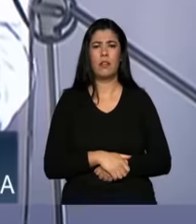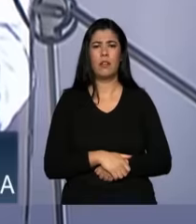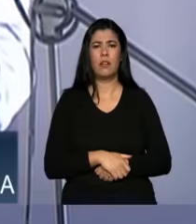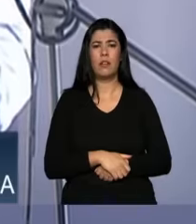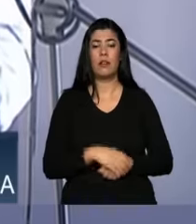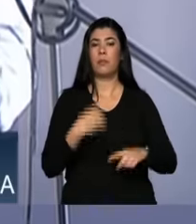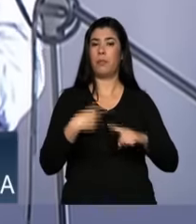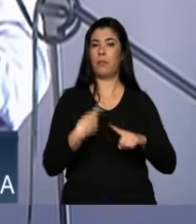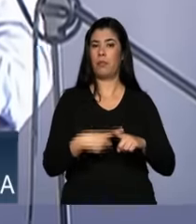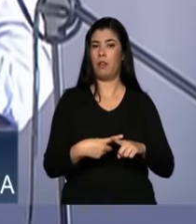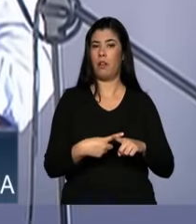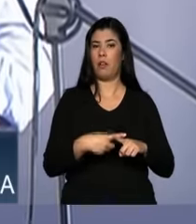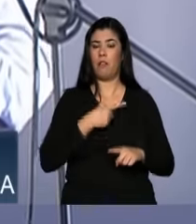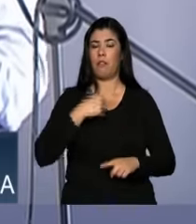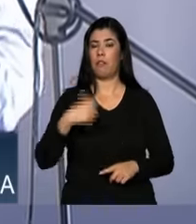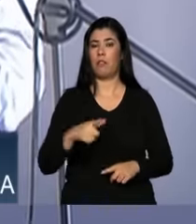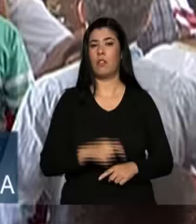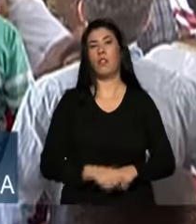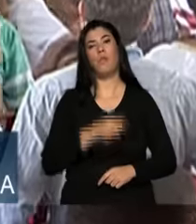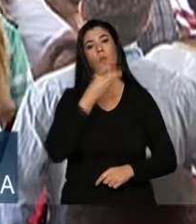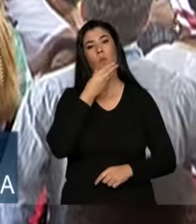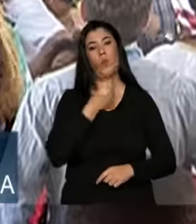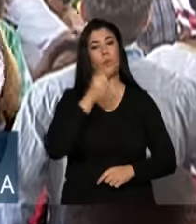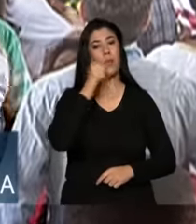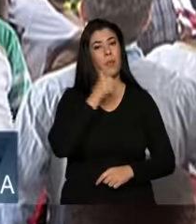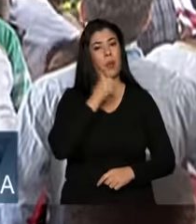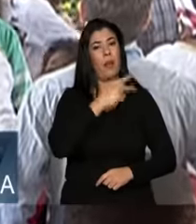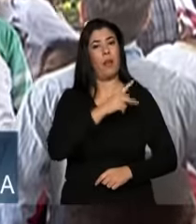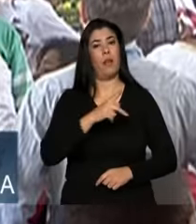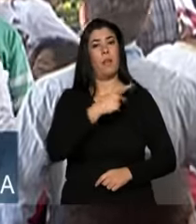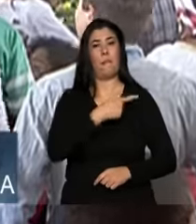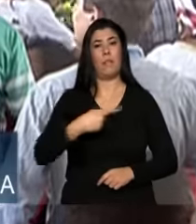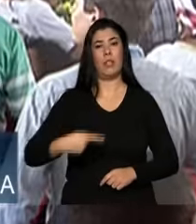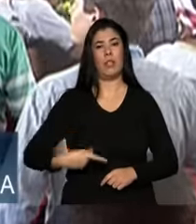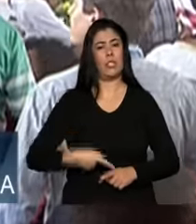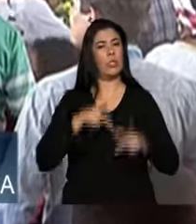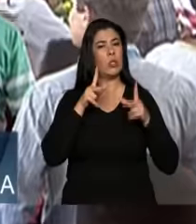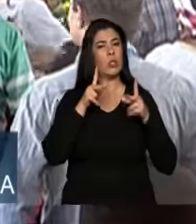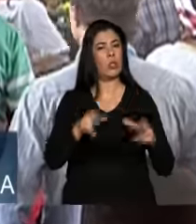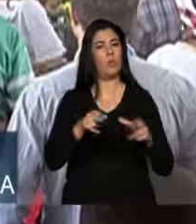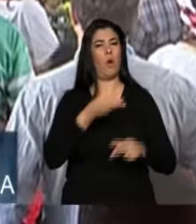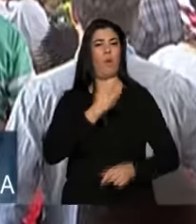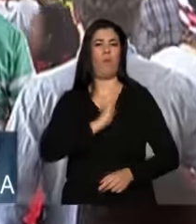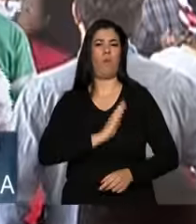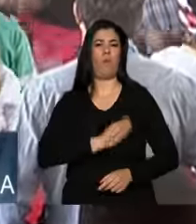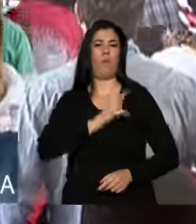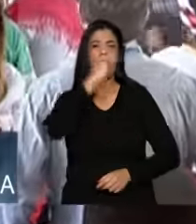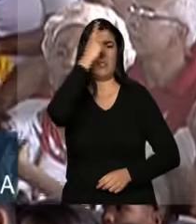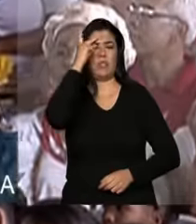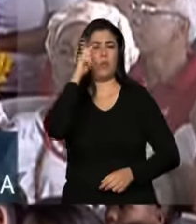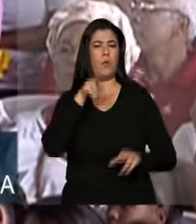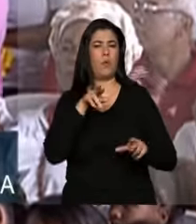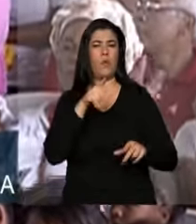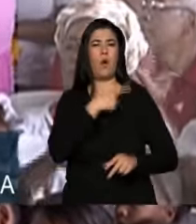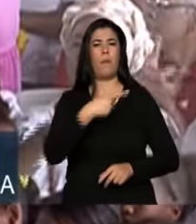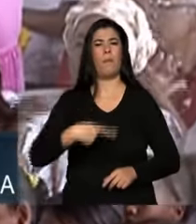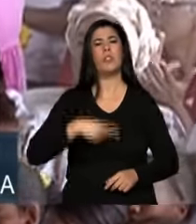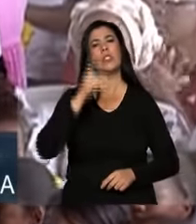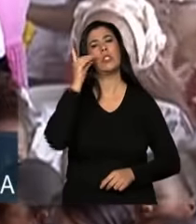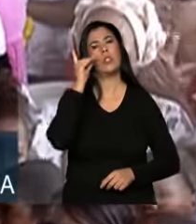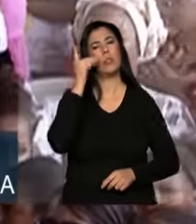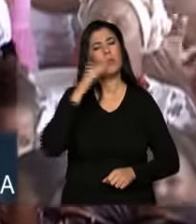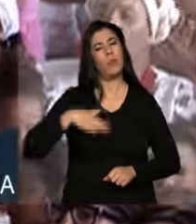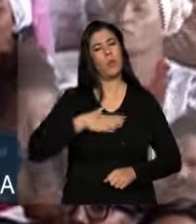um presidente e uma presidenta com o coração que gosta do povo, como a presidenta Dilma e